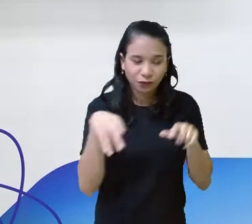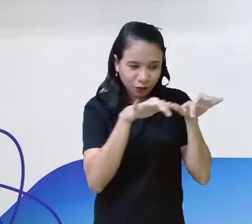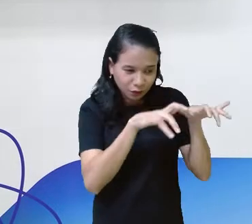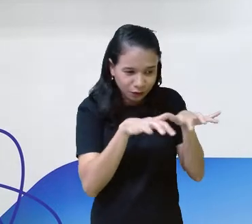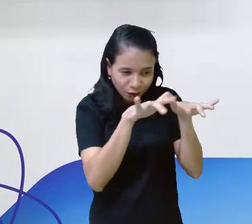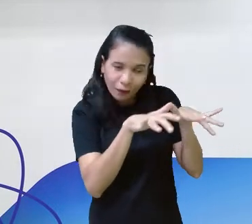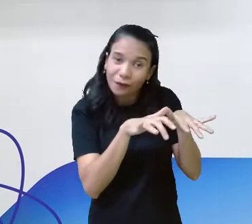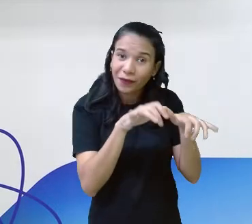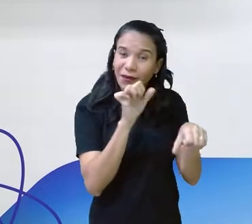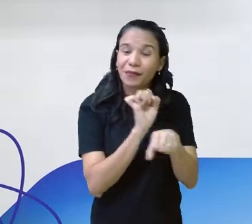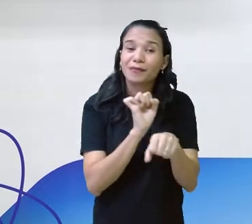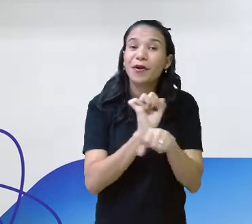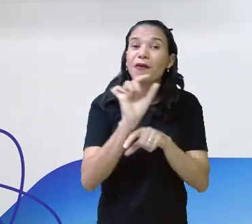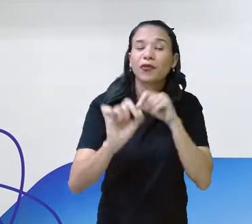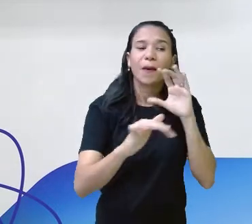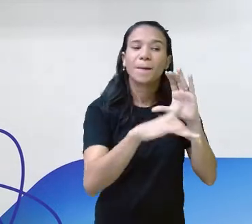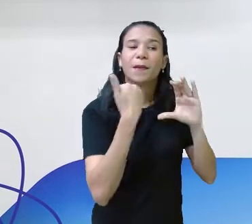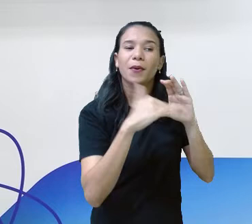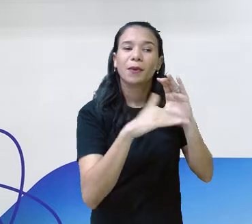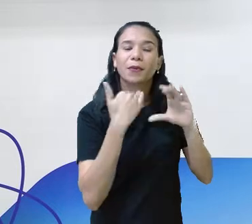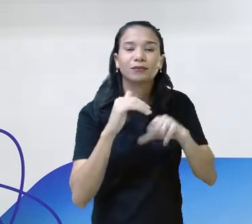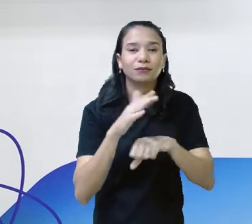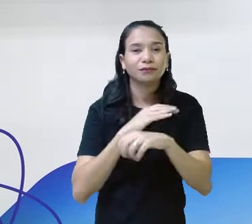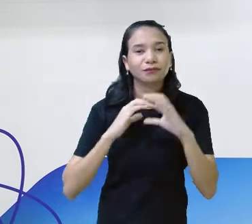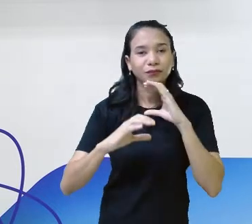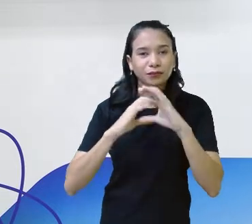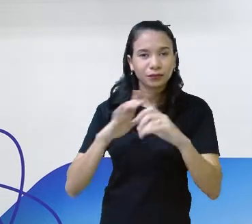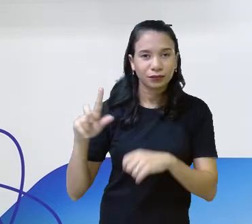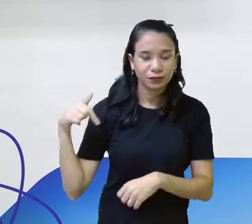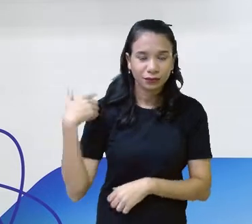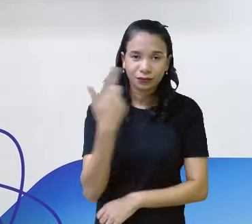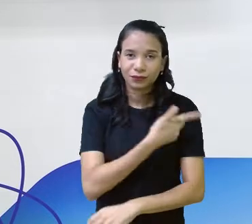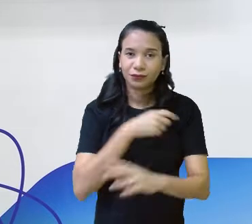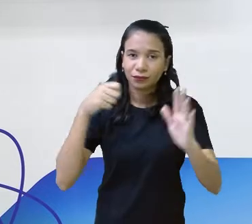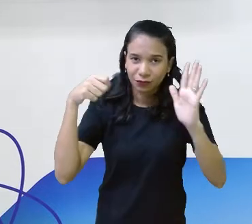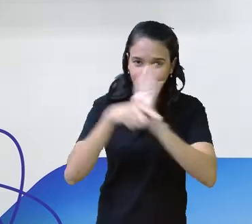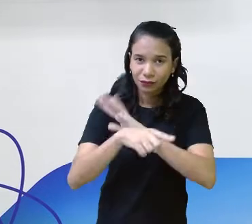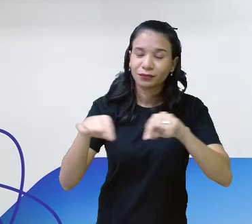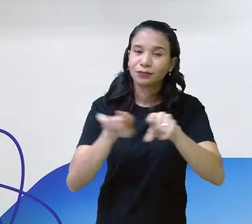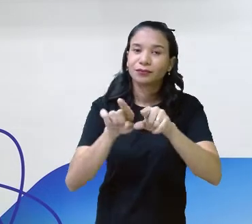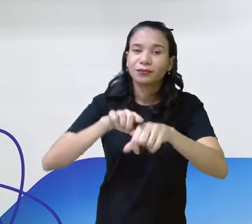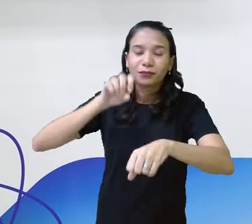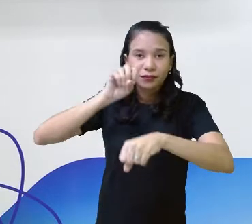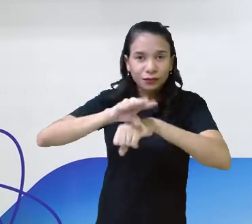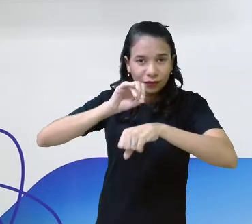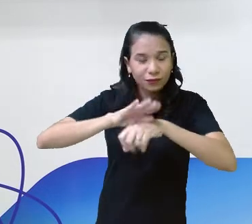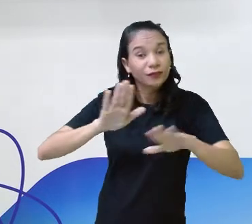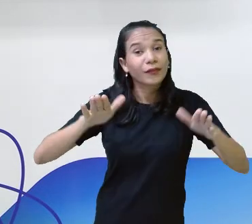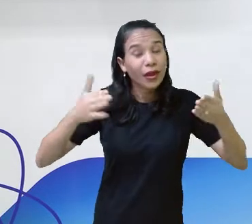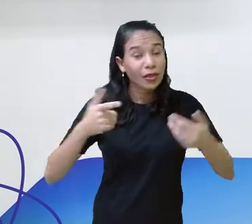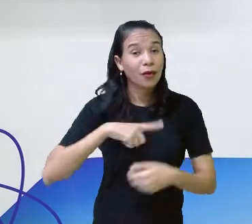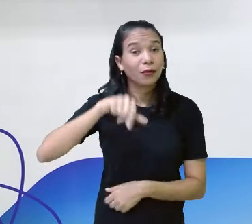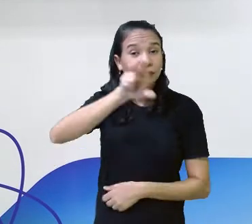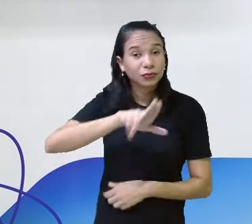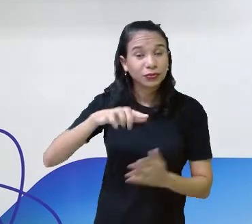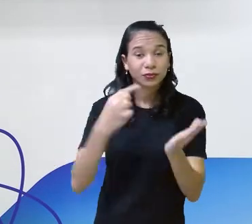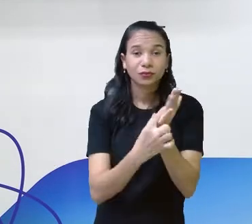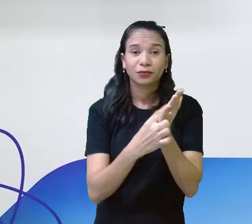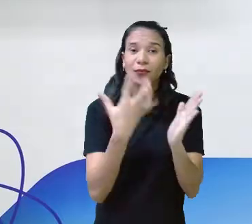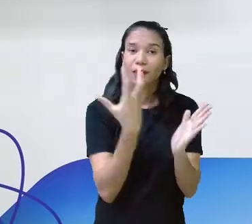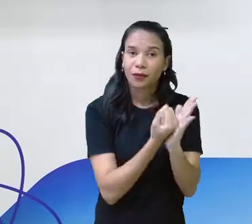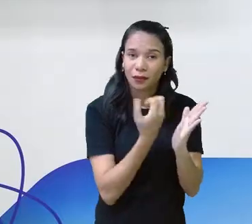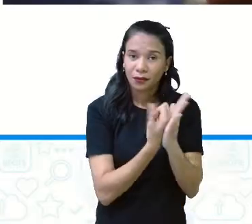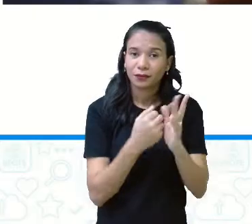aqui aguardando, né, a tua comunicação aí com a gente, a tua pergunta, a tua sugestão. Então, baixa o aplicativo do